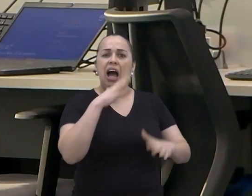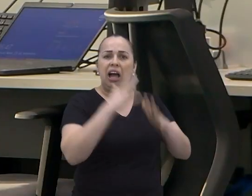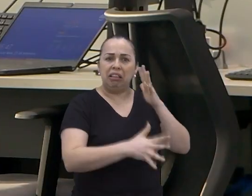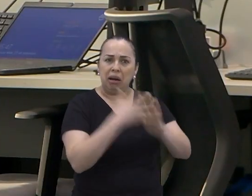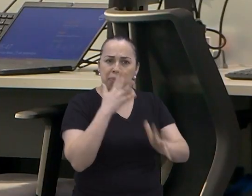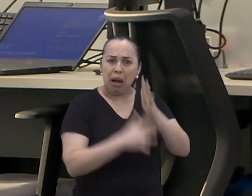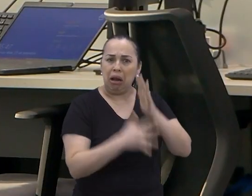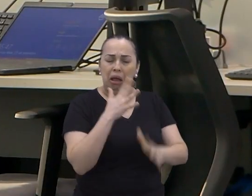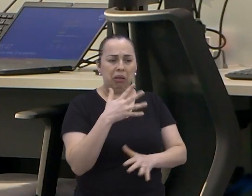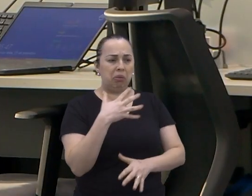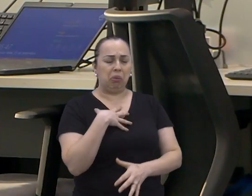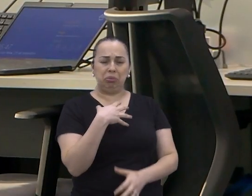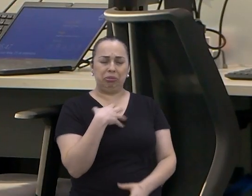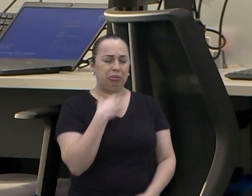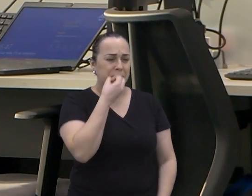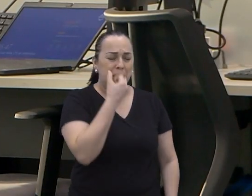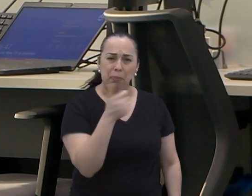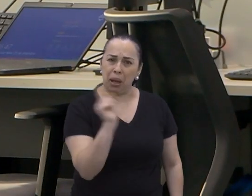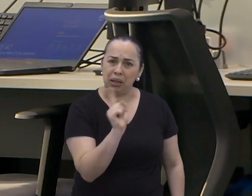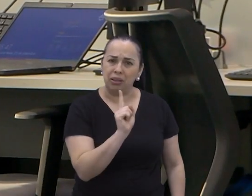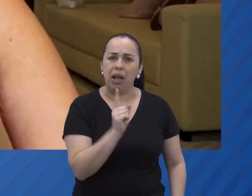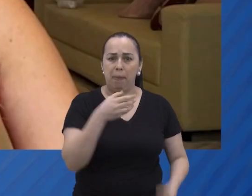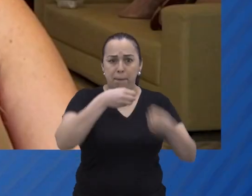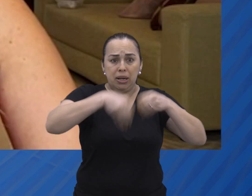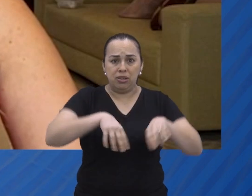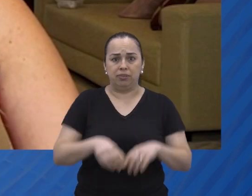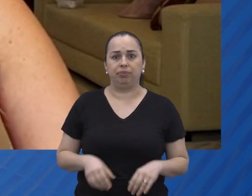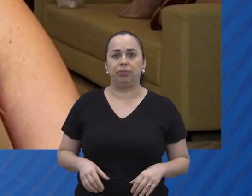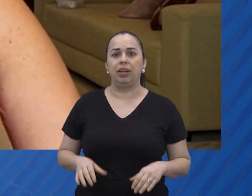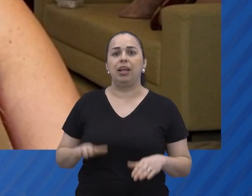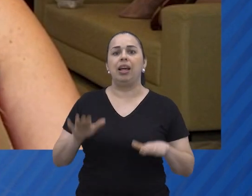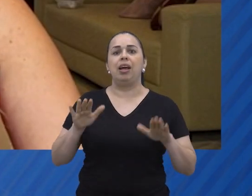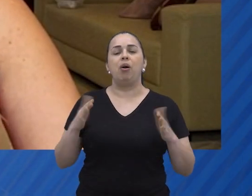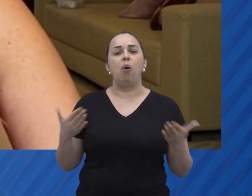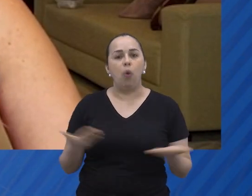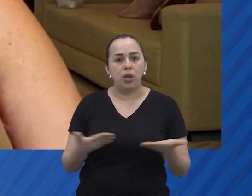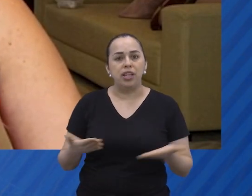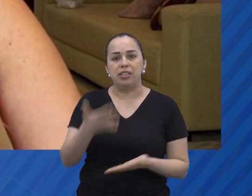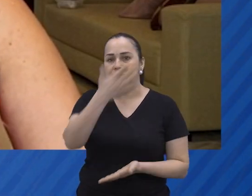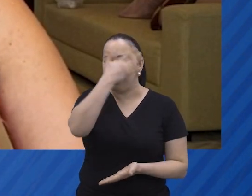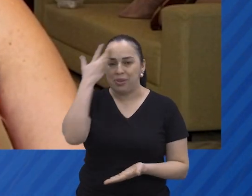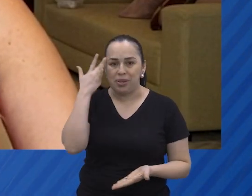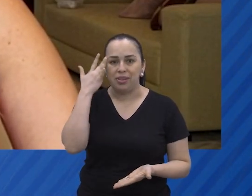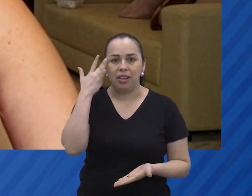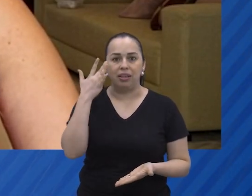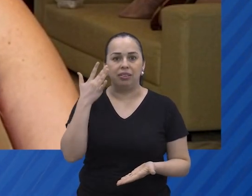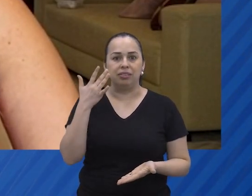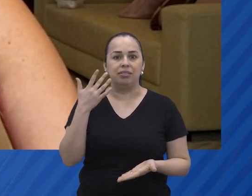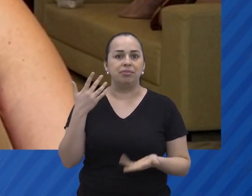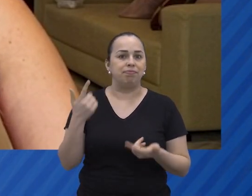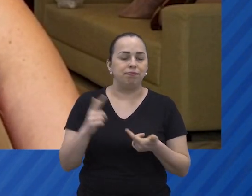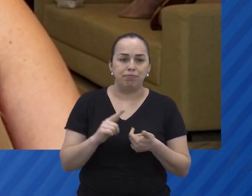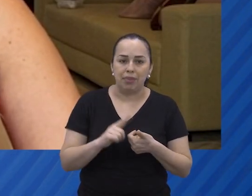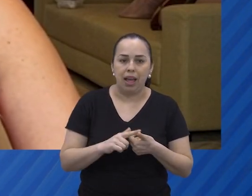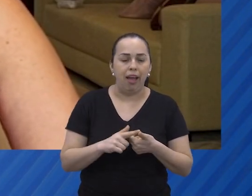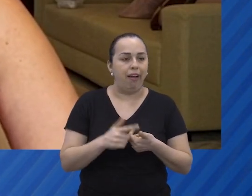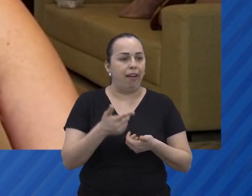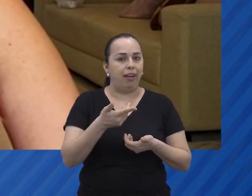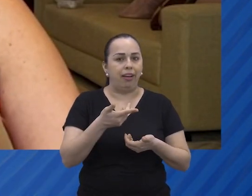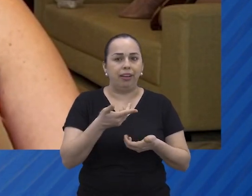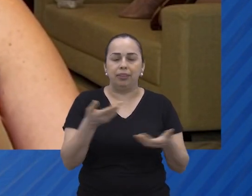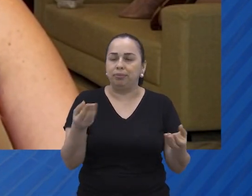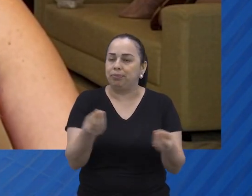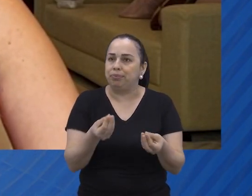trabalho pode ser muito prejudicial. Hoje em dia as pessoas estão muito mais intolerantes, elas estão com muito